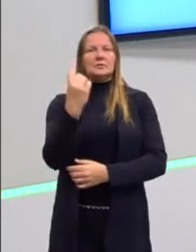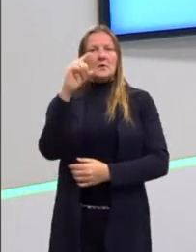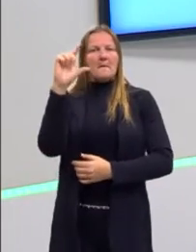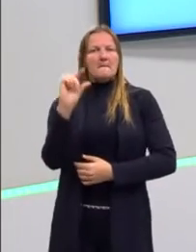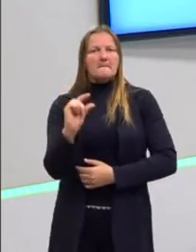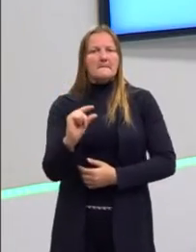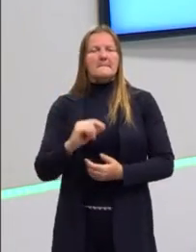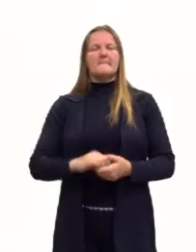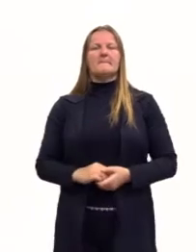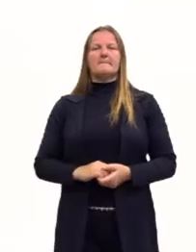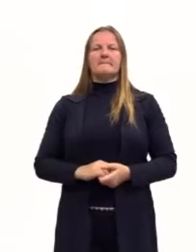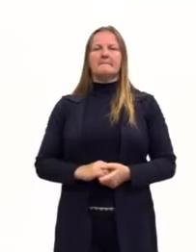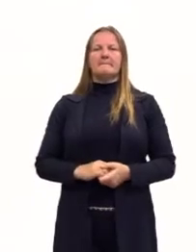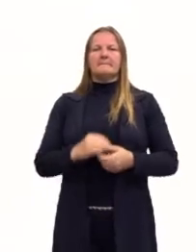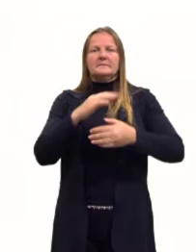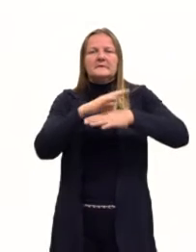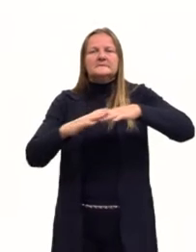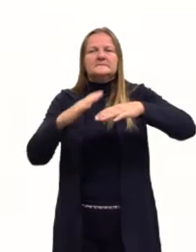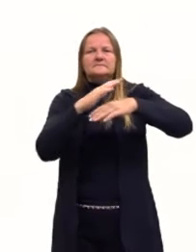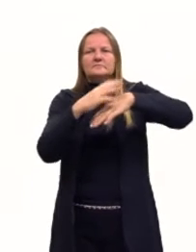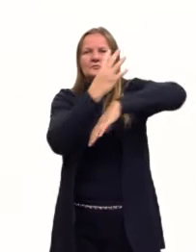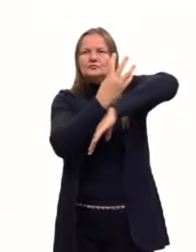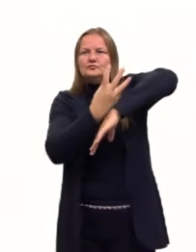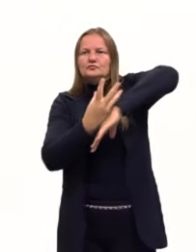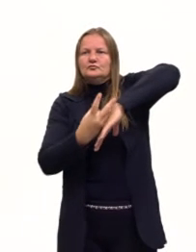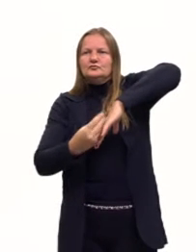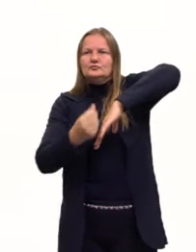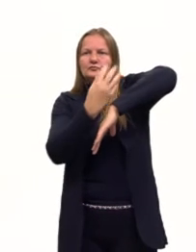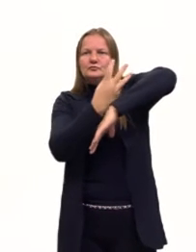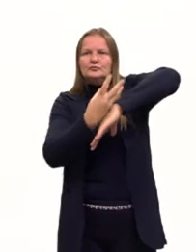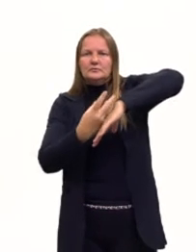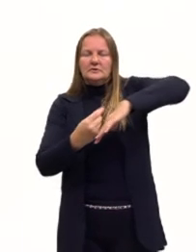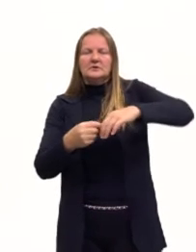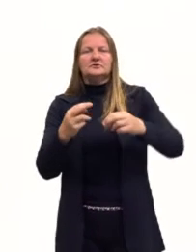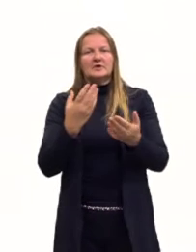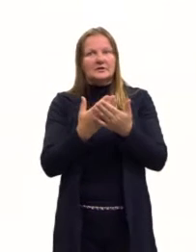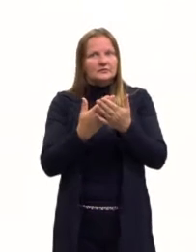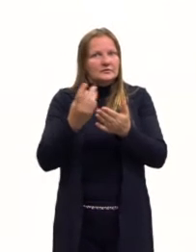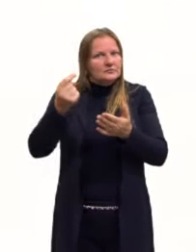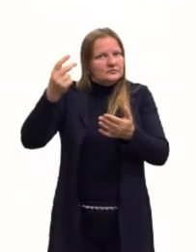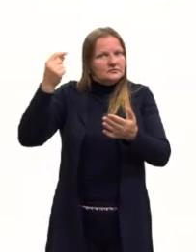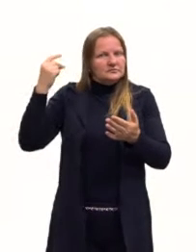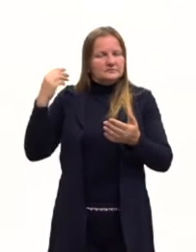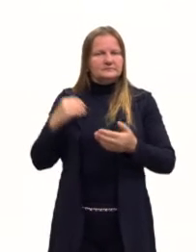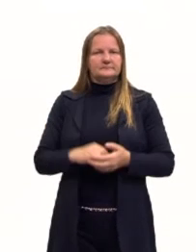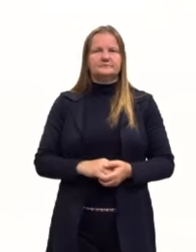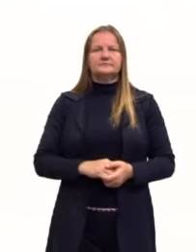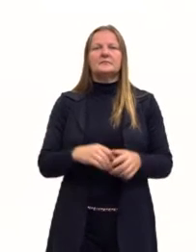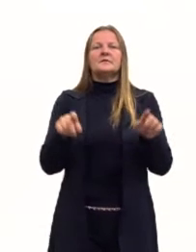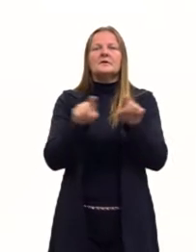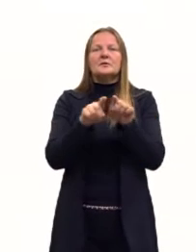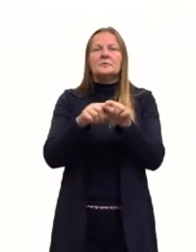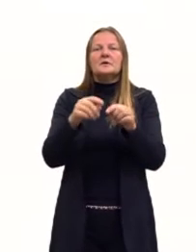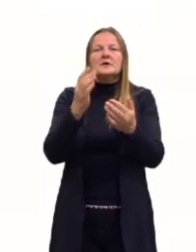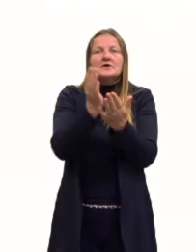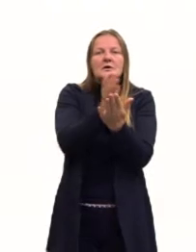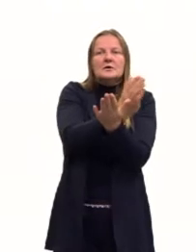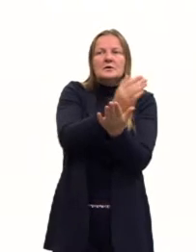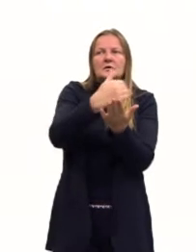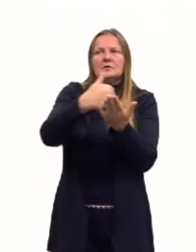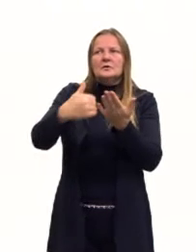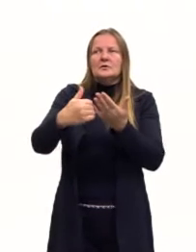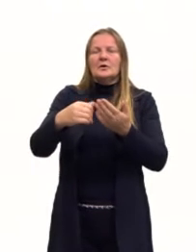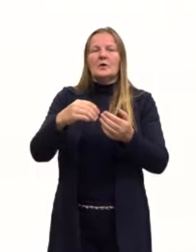né sendo degradada a gente viu já é relacionado a isso Oi e aí nós temos a divisão